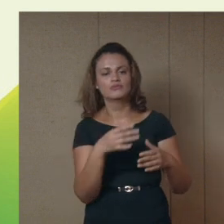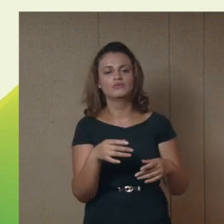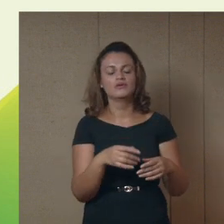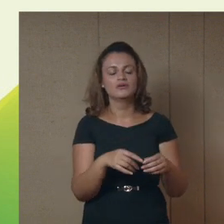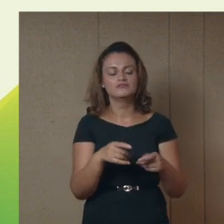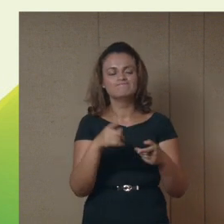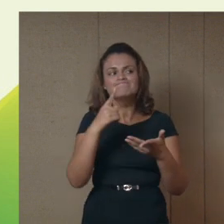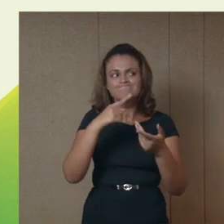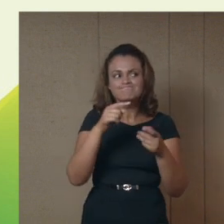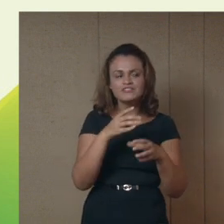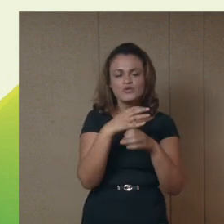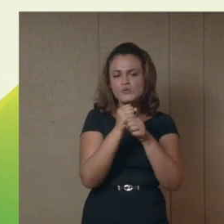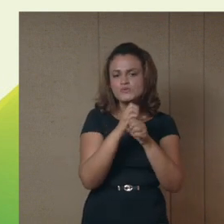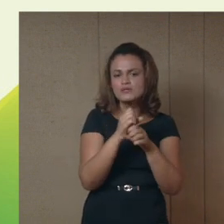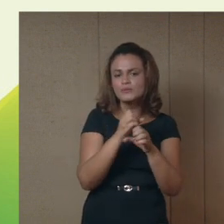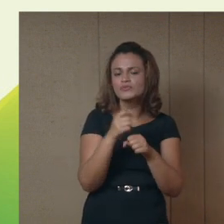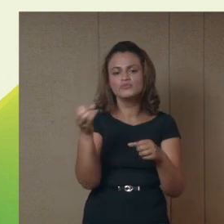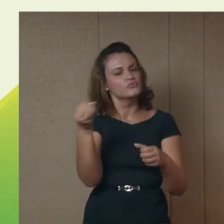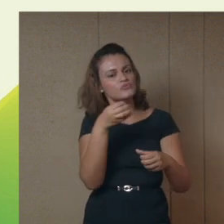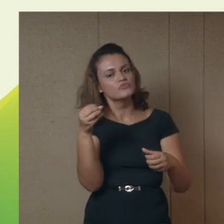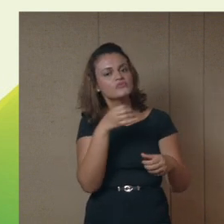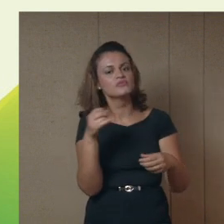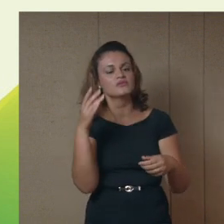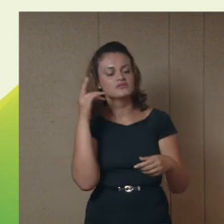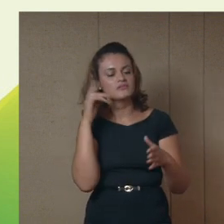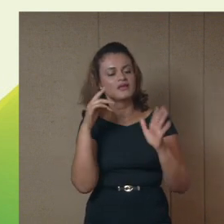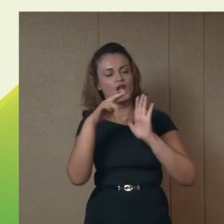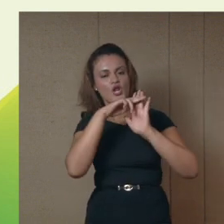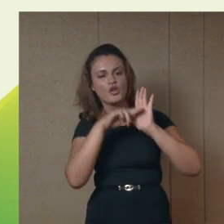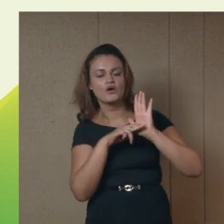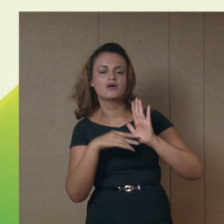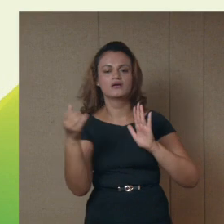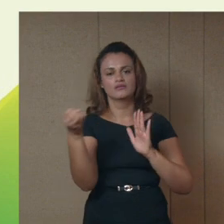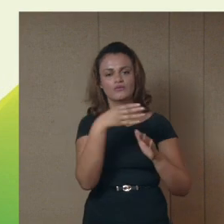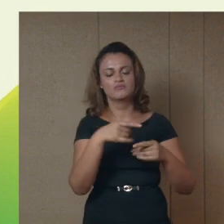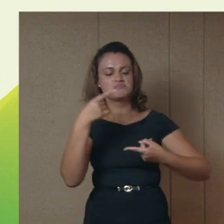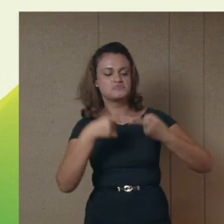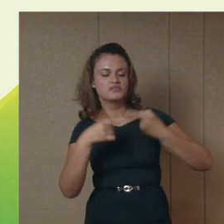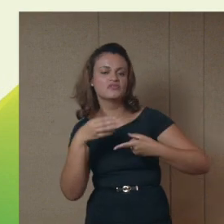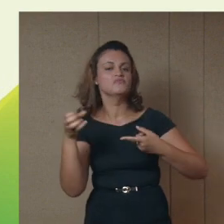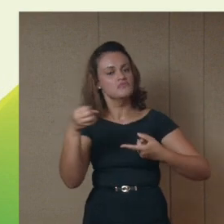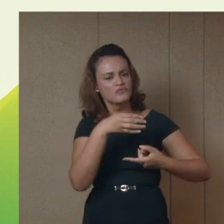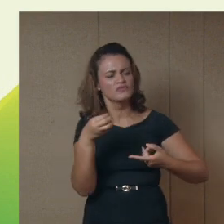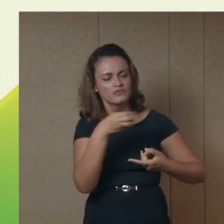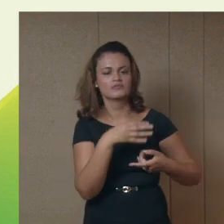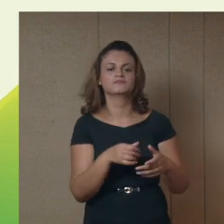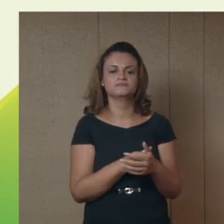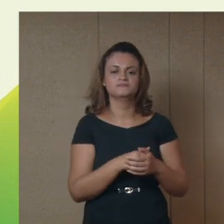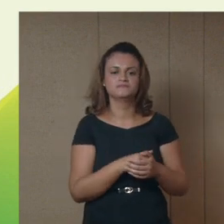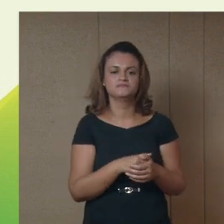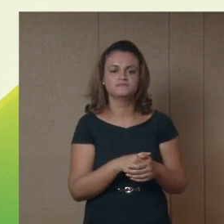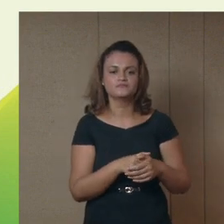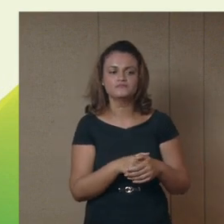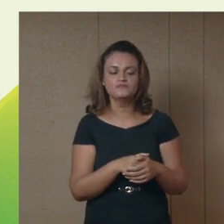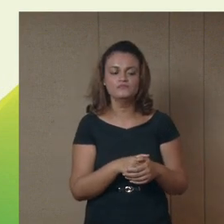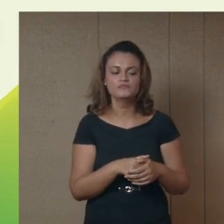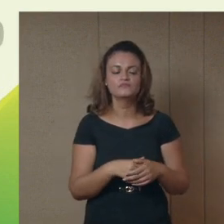no novo orçamento que sai para o ano que vem com os novos normativos a nova política regional enfim